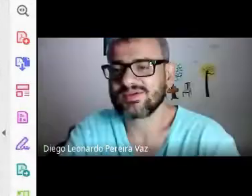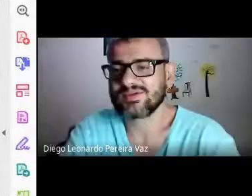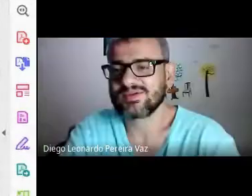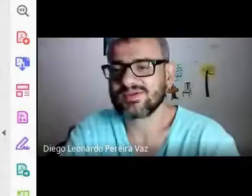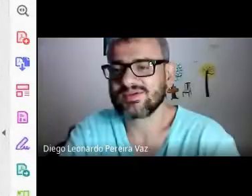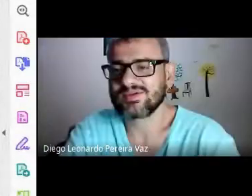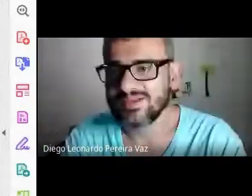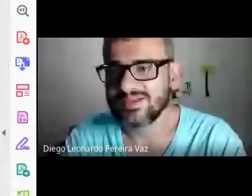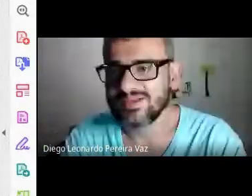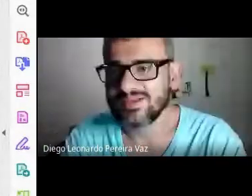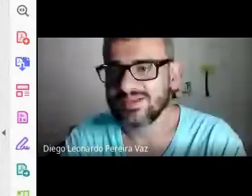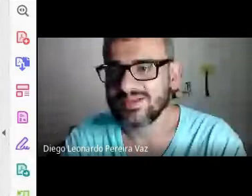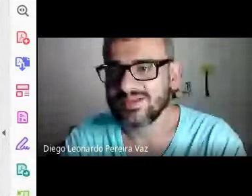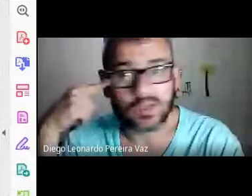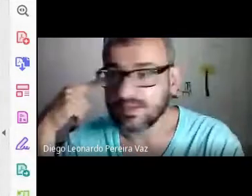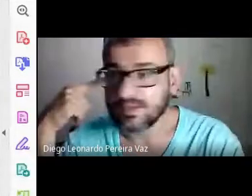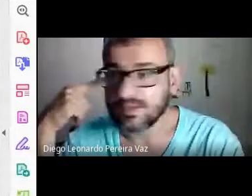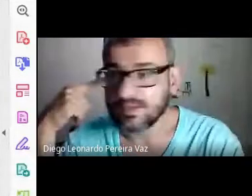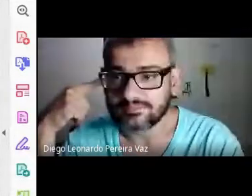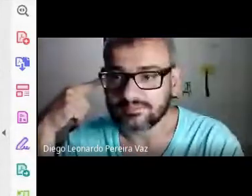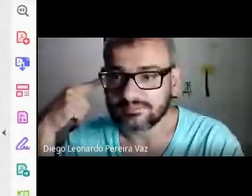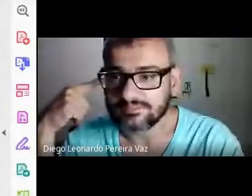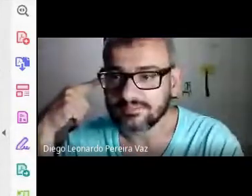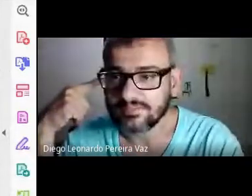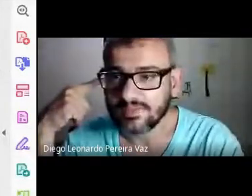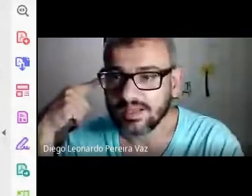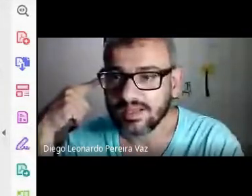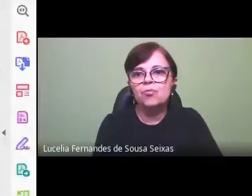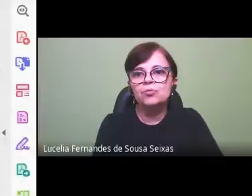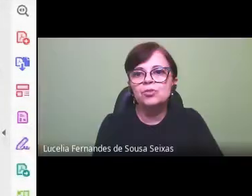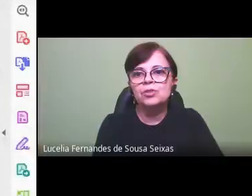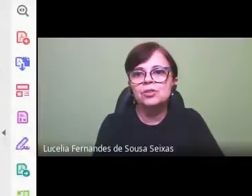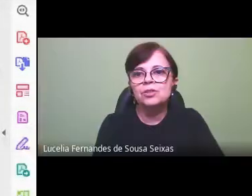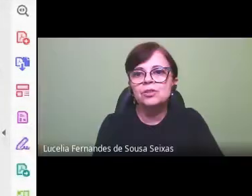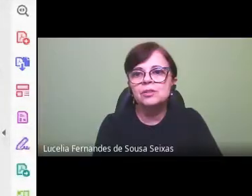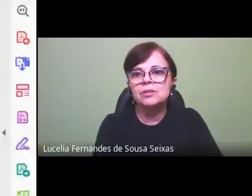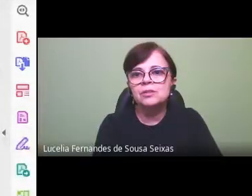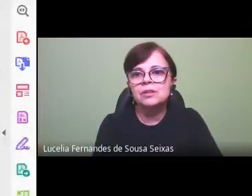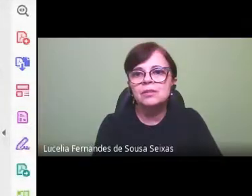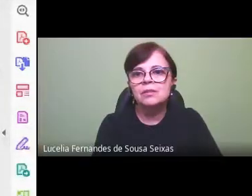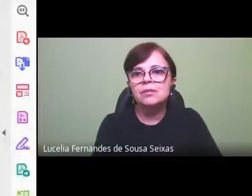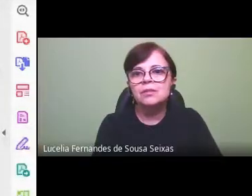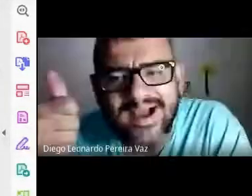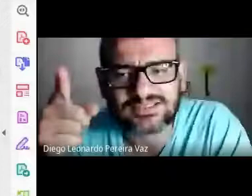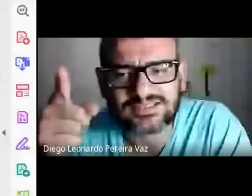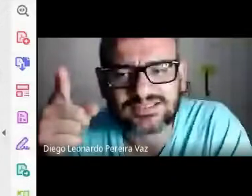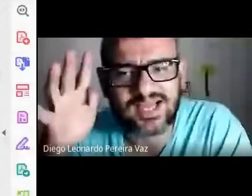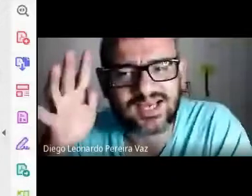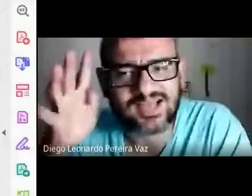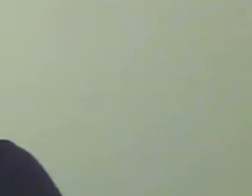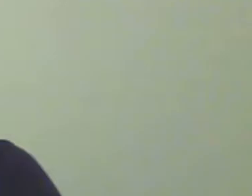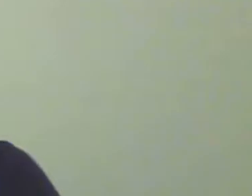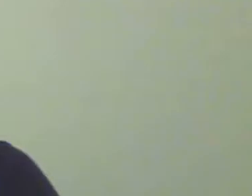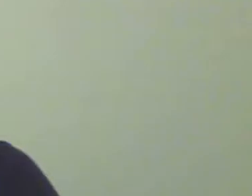Não. Confundi. Quase,